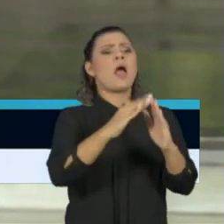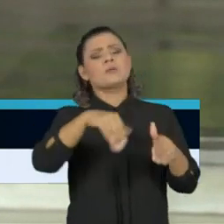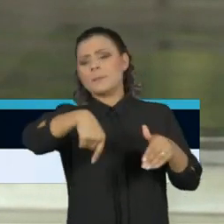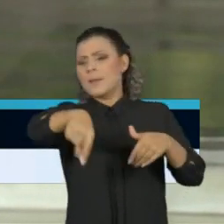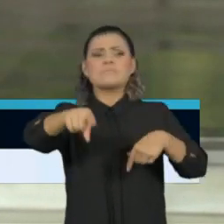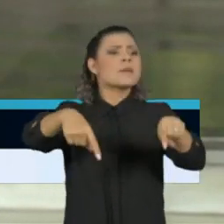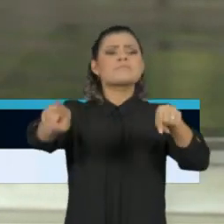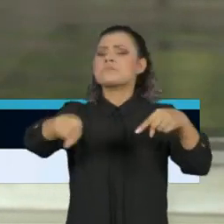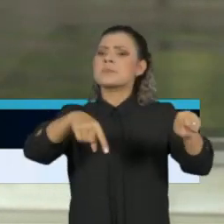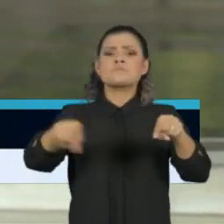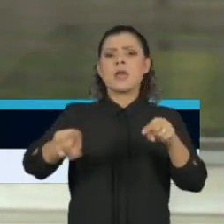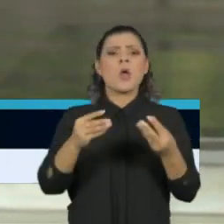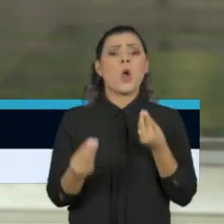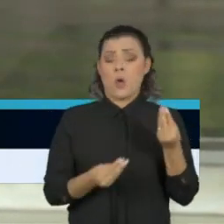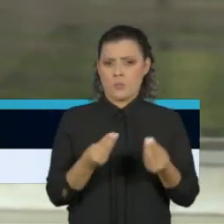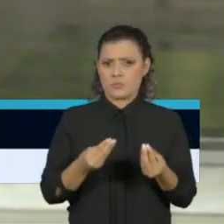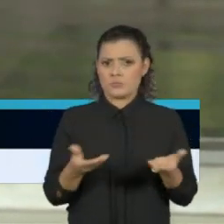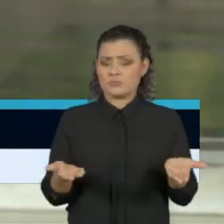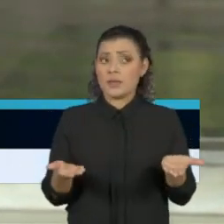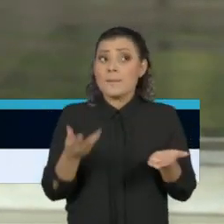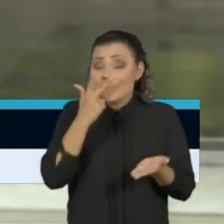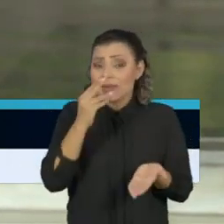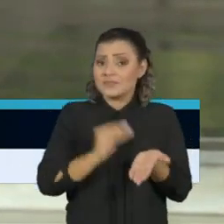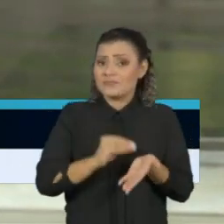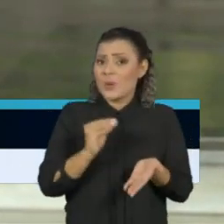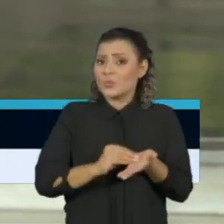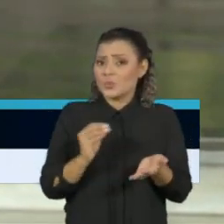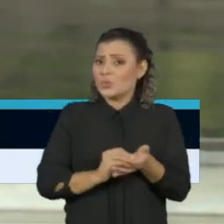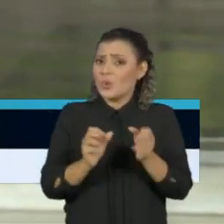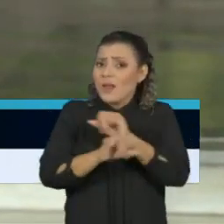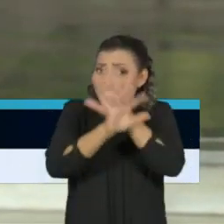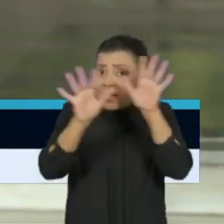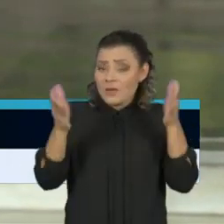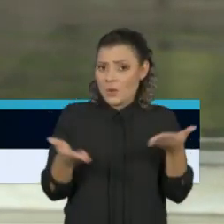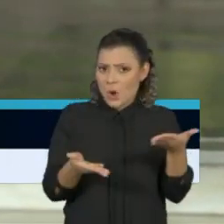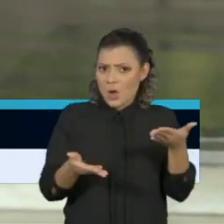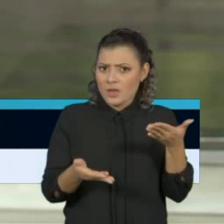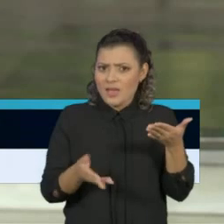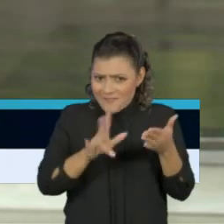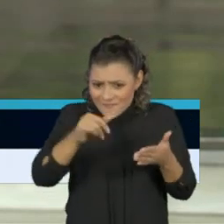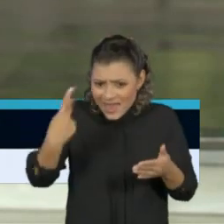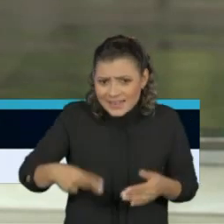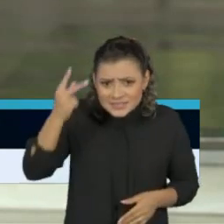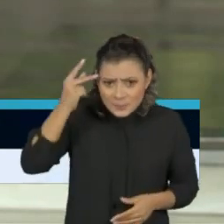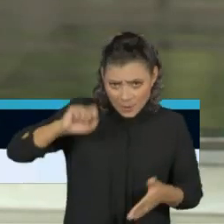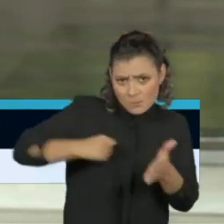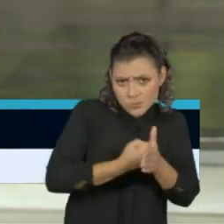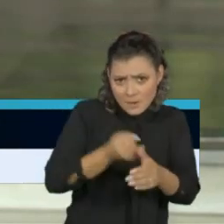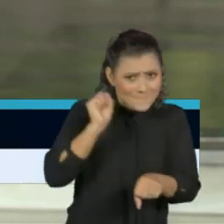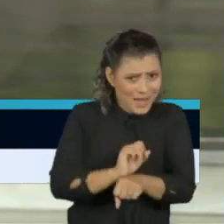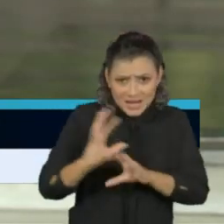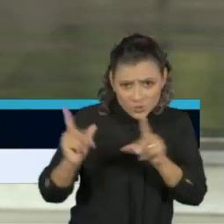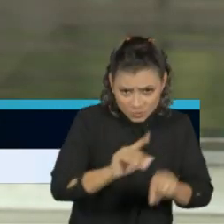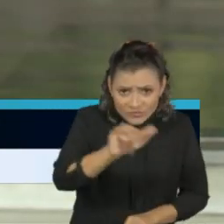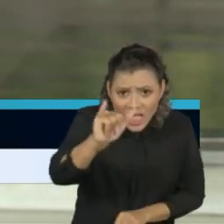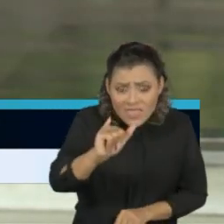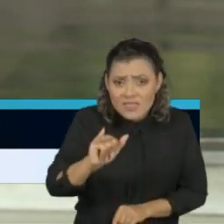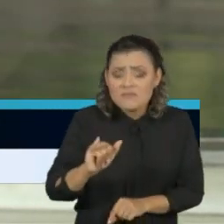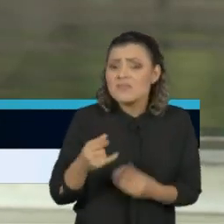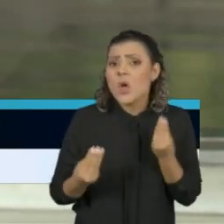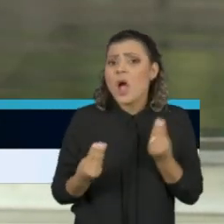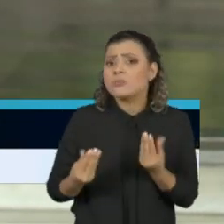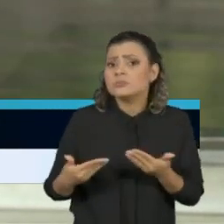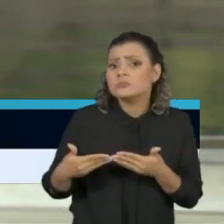claro, porque não ficou muito claro naquela ocasião. Haverá lockdown em São Paulo? Em que cenário isso pode